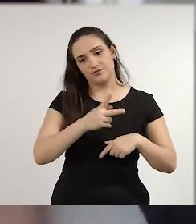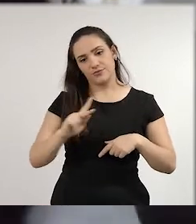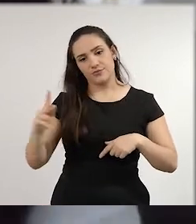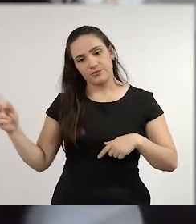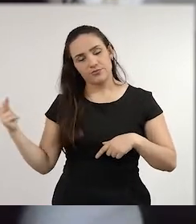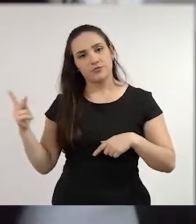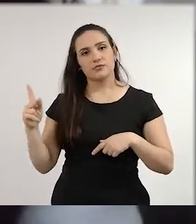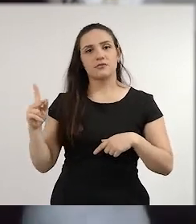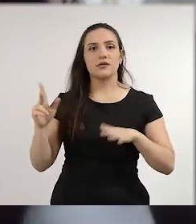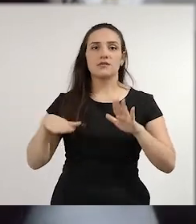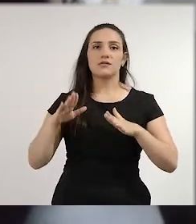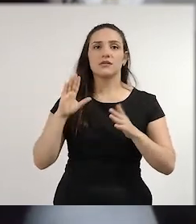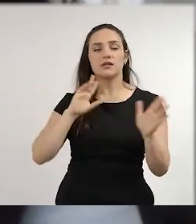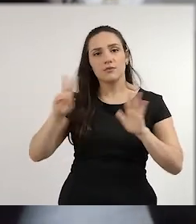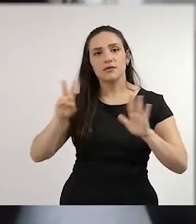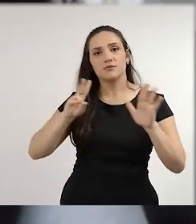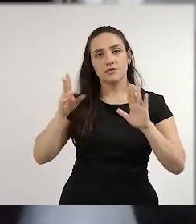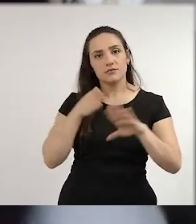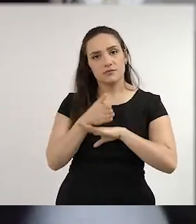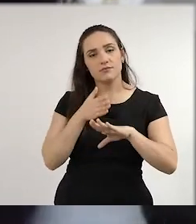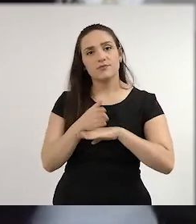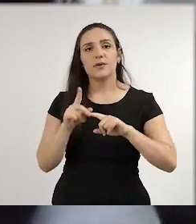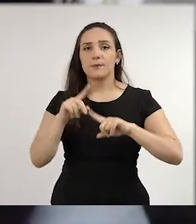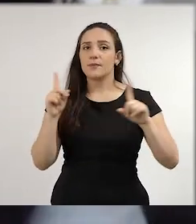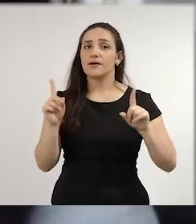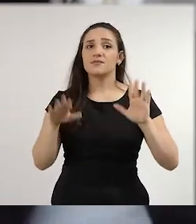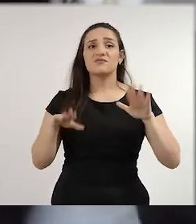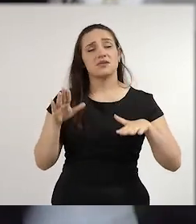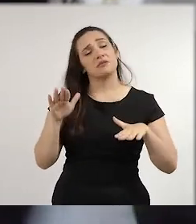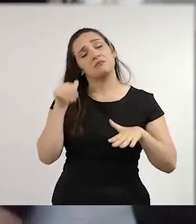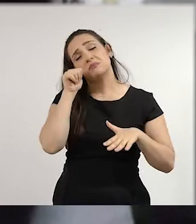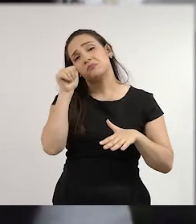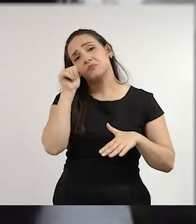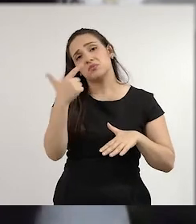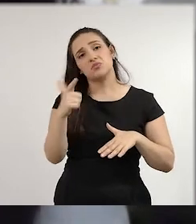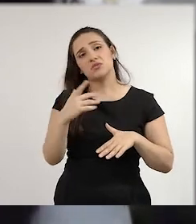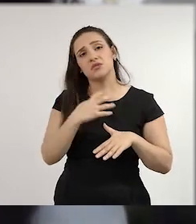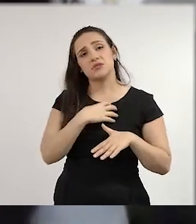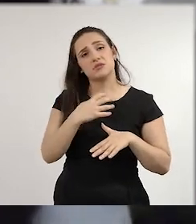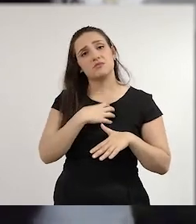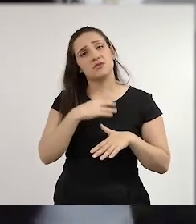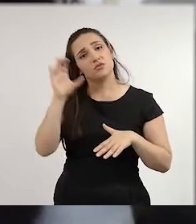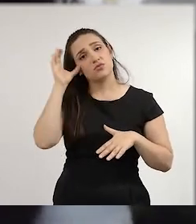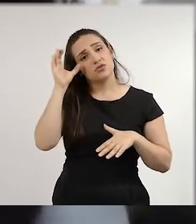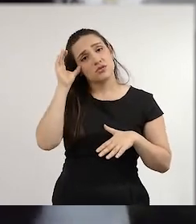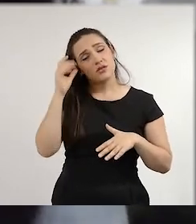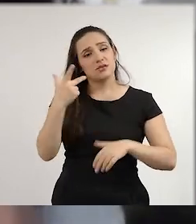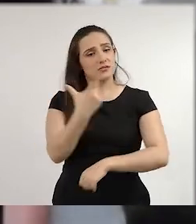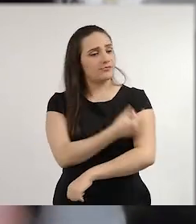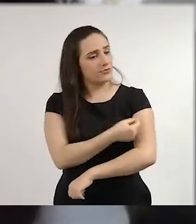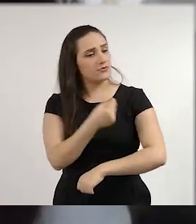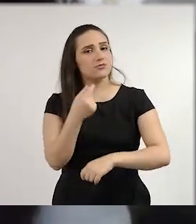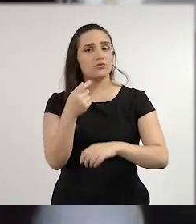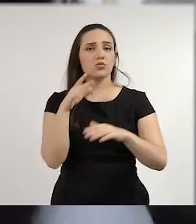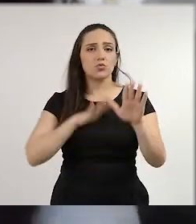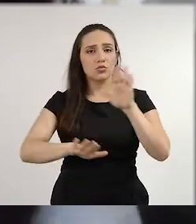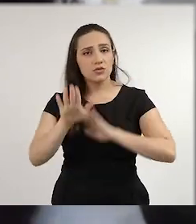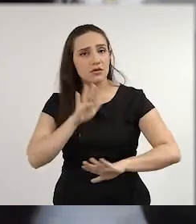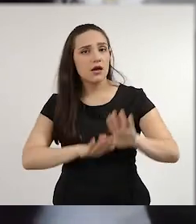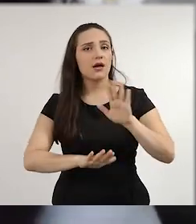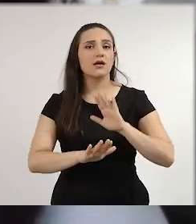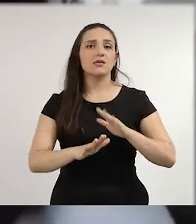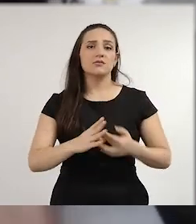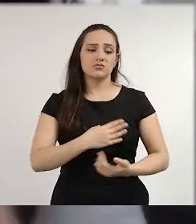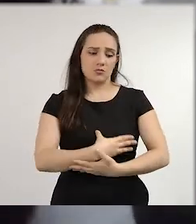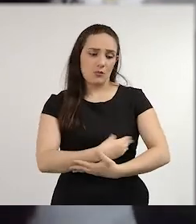mulheres maduras sem a menor capacidade de entendimento do exame, da profilaxia, da vacina, né?